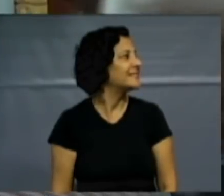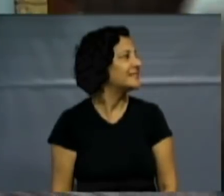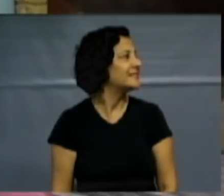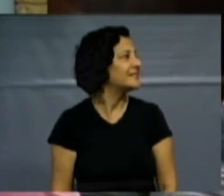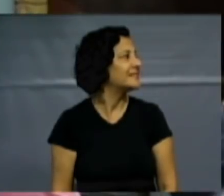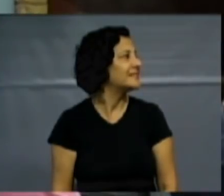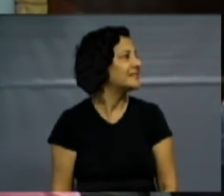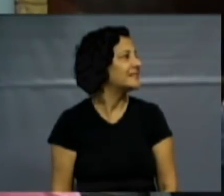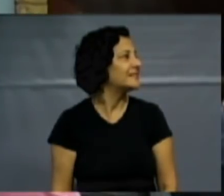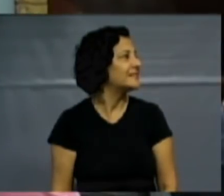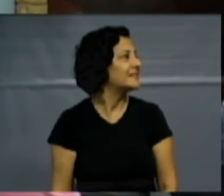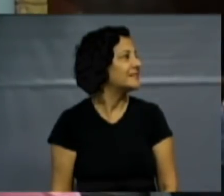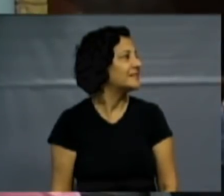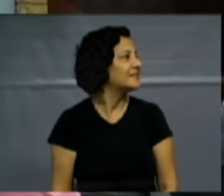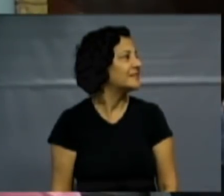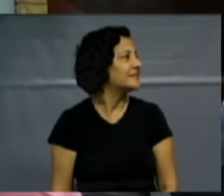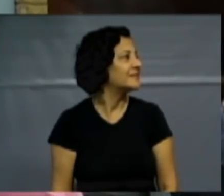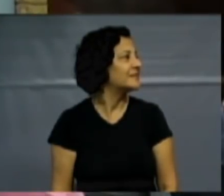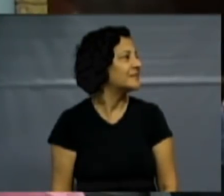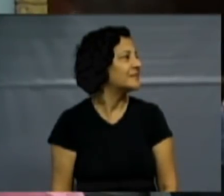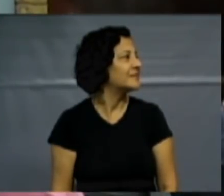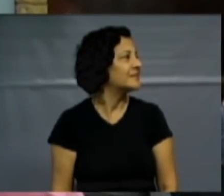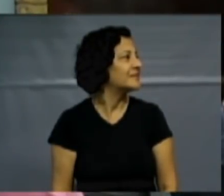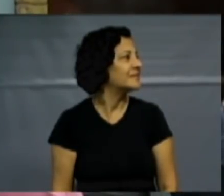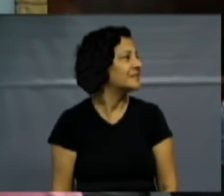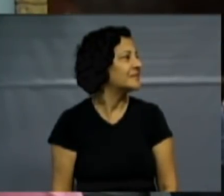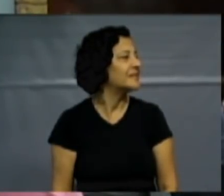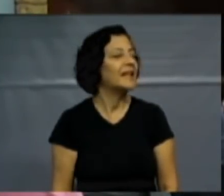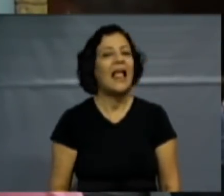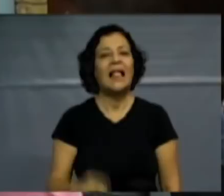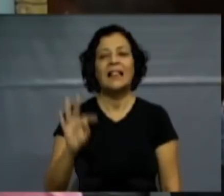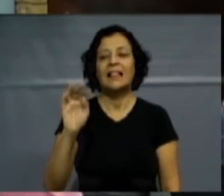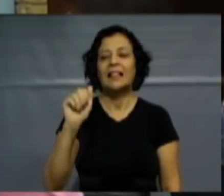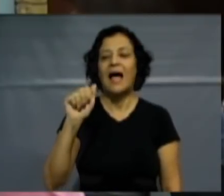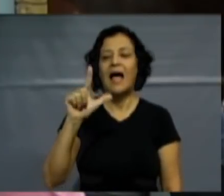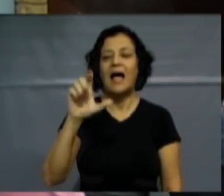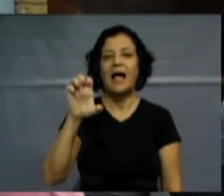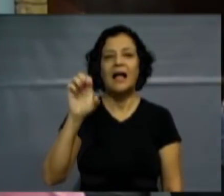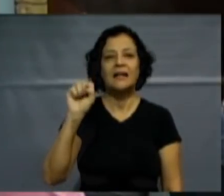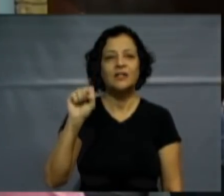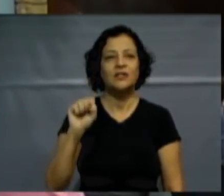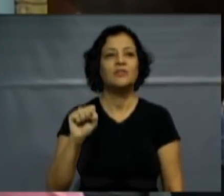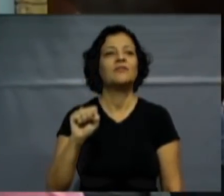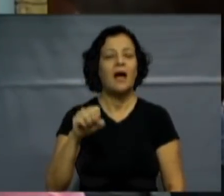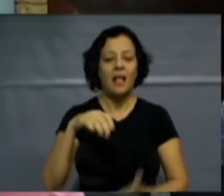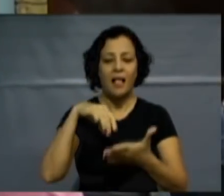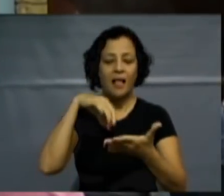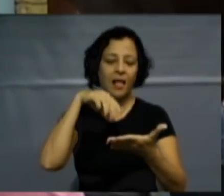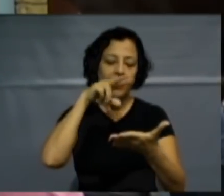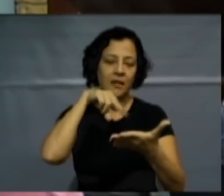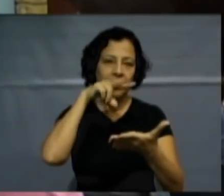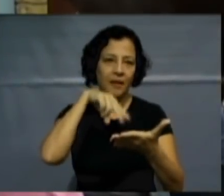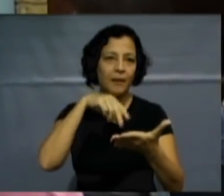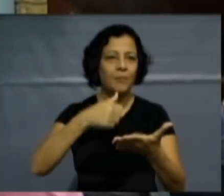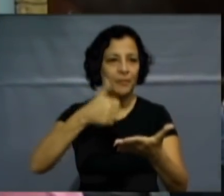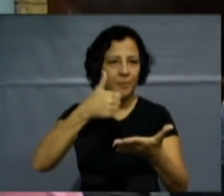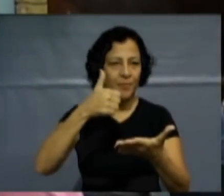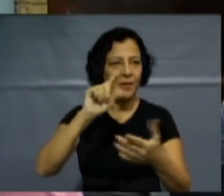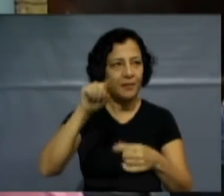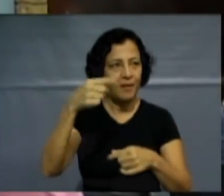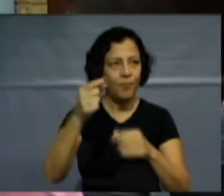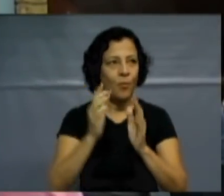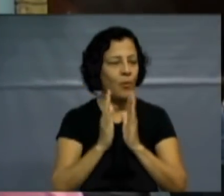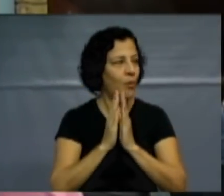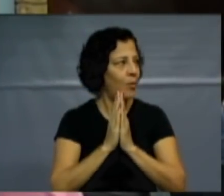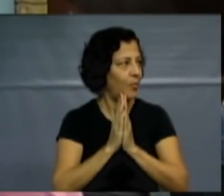Nossas meninas. E nós vamos pedir o nosso jovem Thales, que vai ler a página, e em seguida a